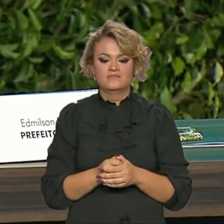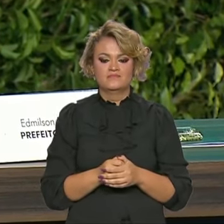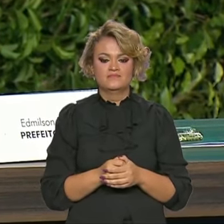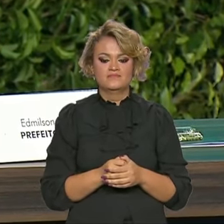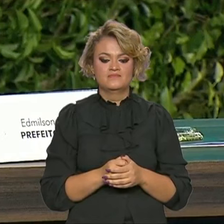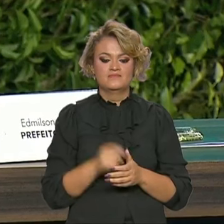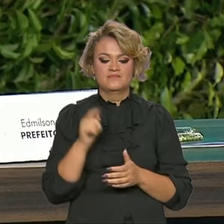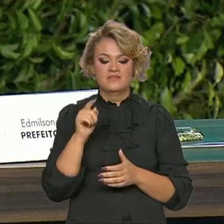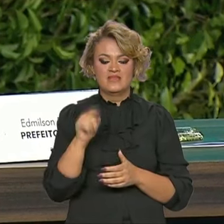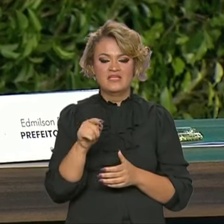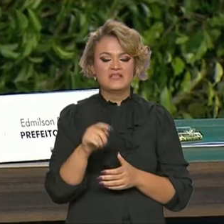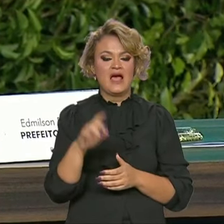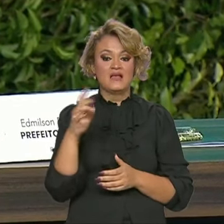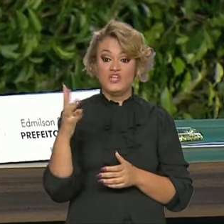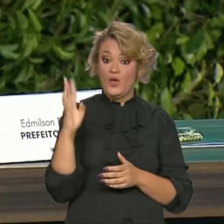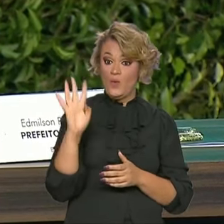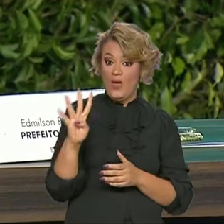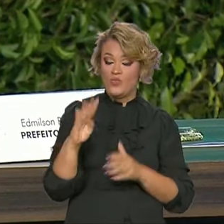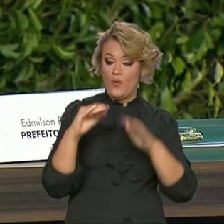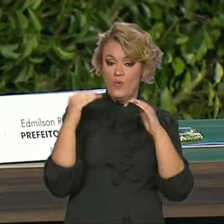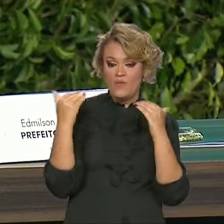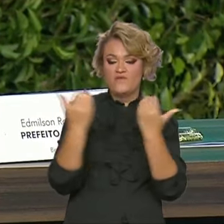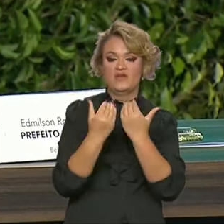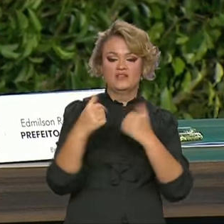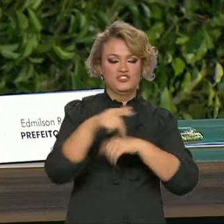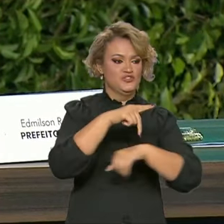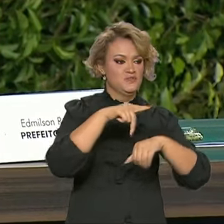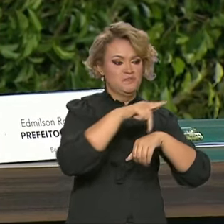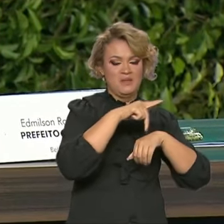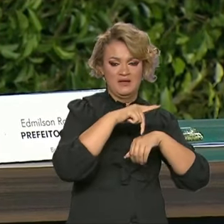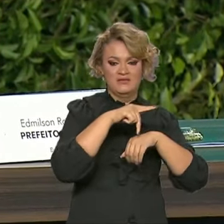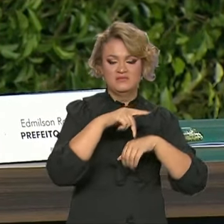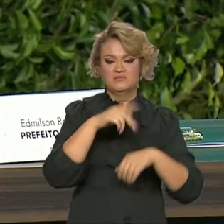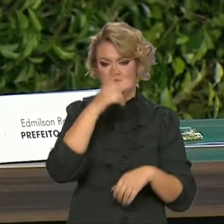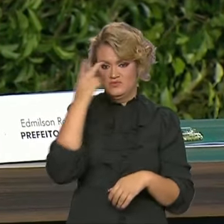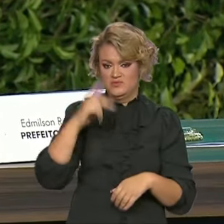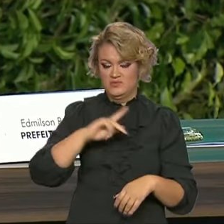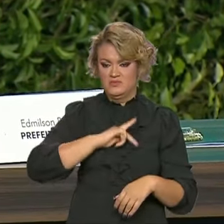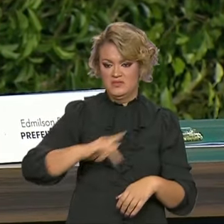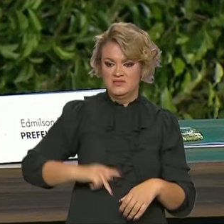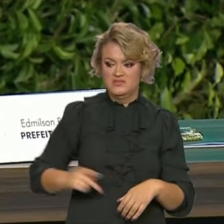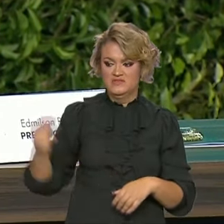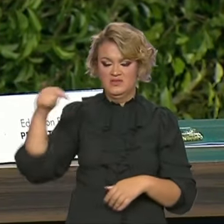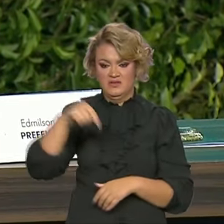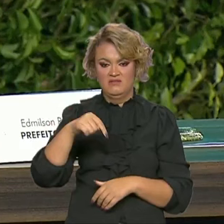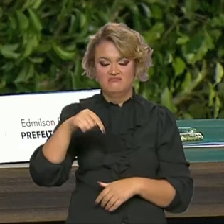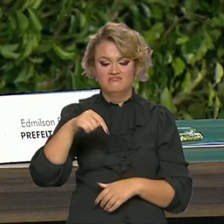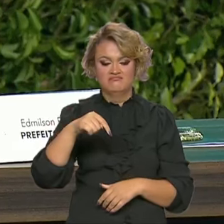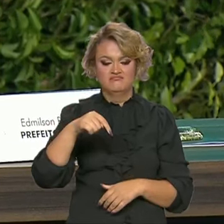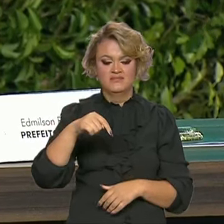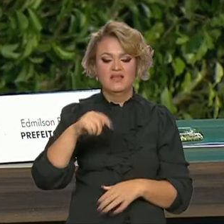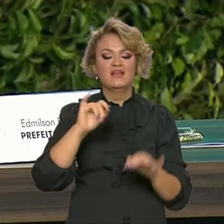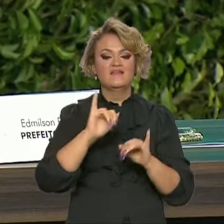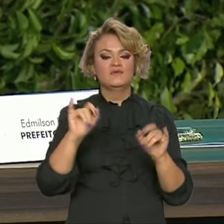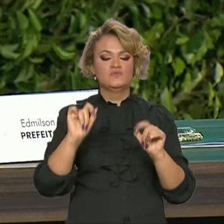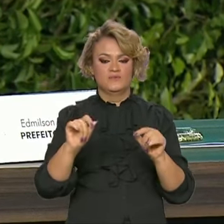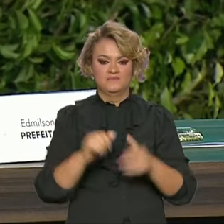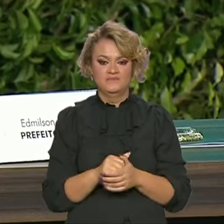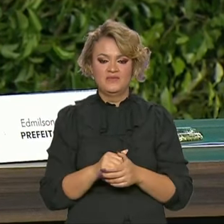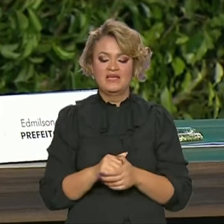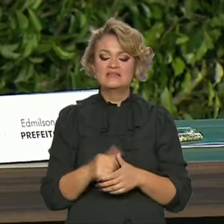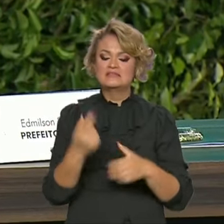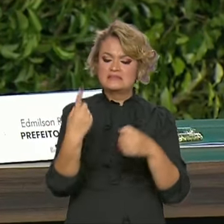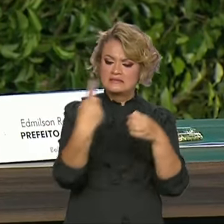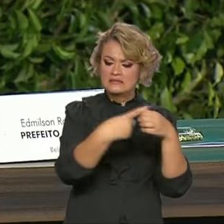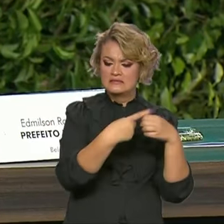Carta à 4ª Conferência dos Presidentes dos Países Amazônicos. Carta de Belém. As